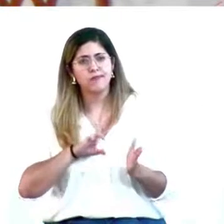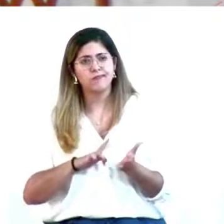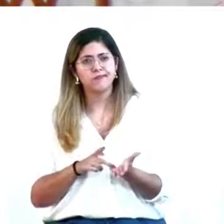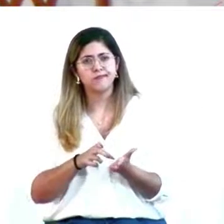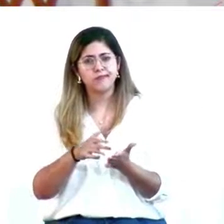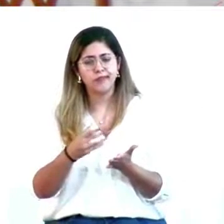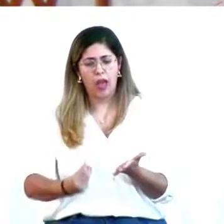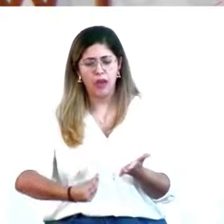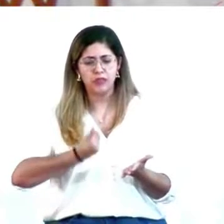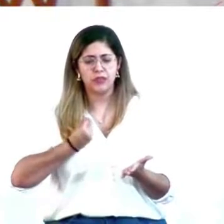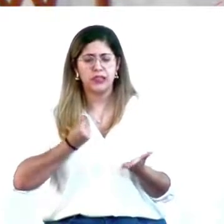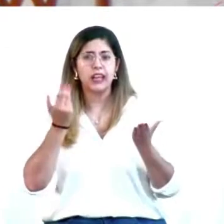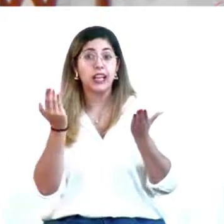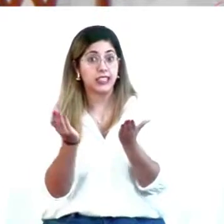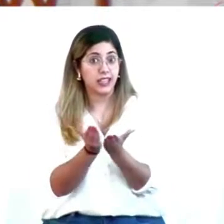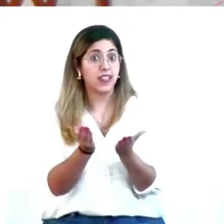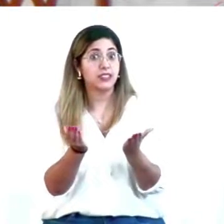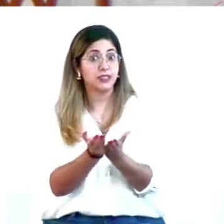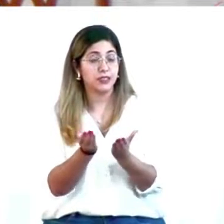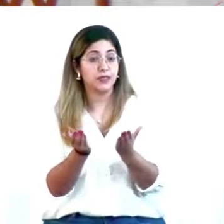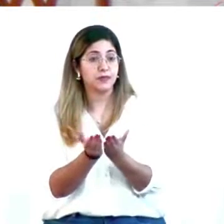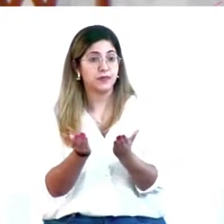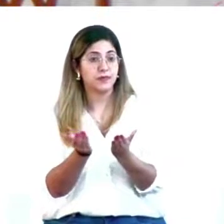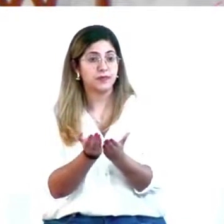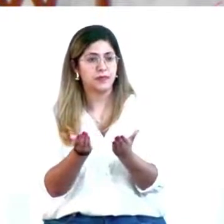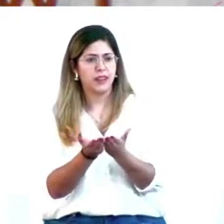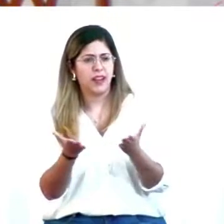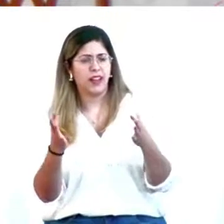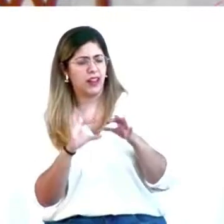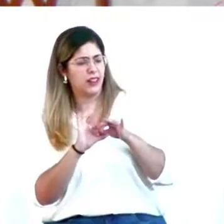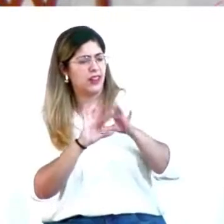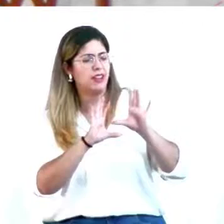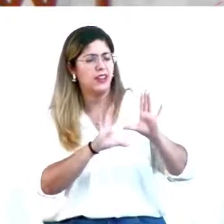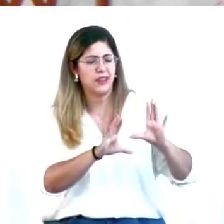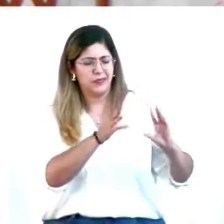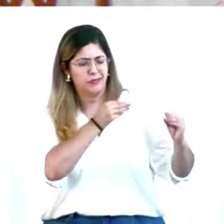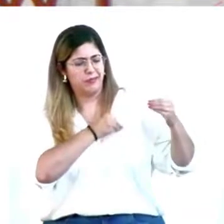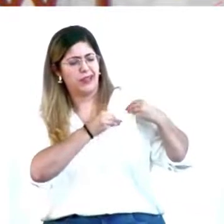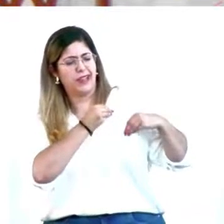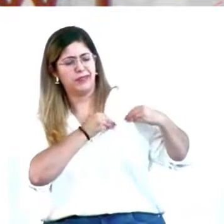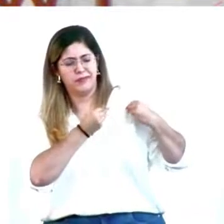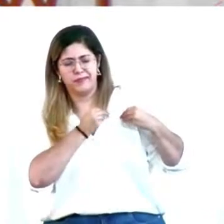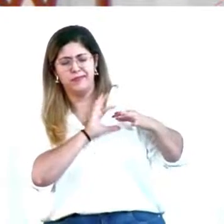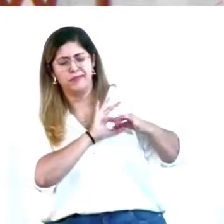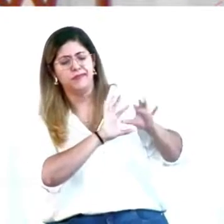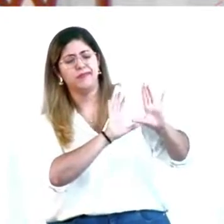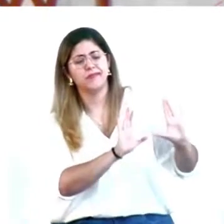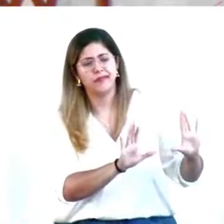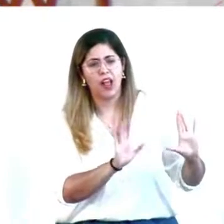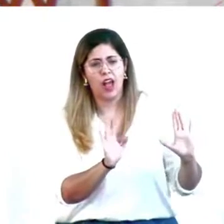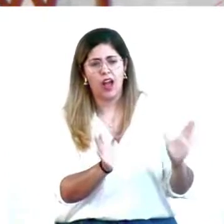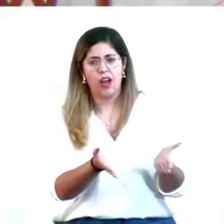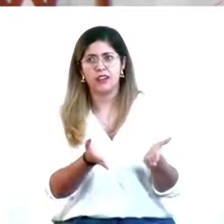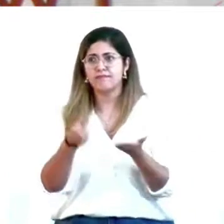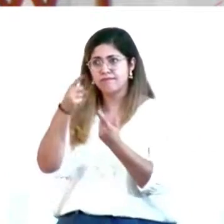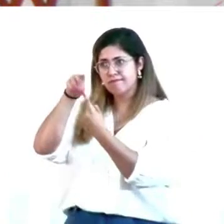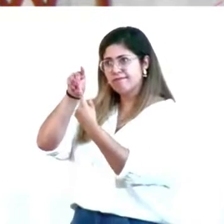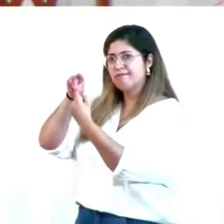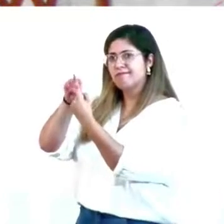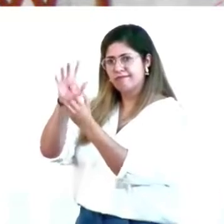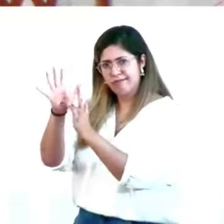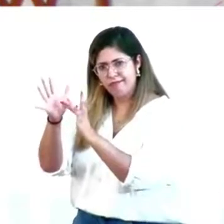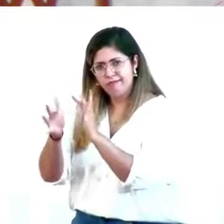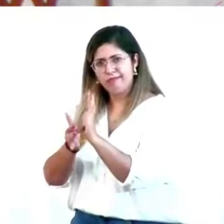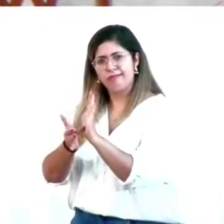cristã, ser com o despojamento das práticas pecaminosas, porque essas obscurecem o